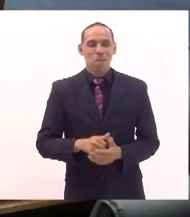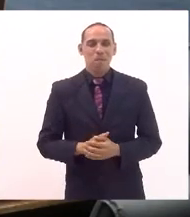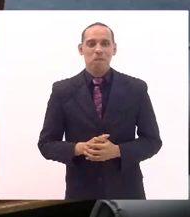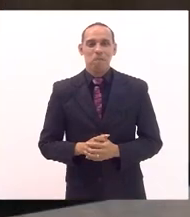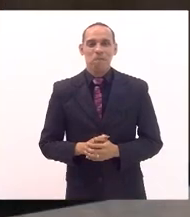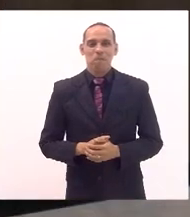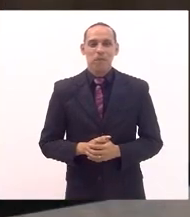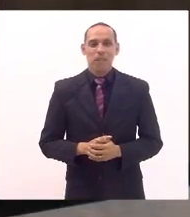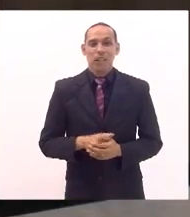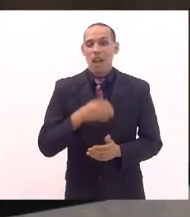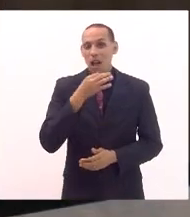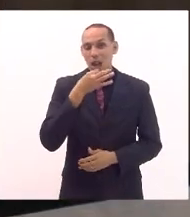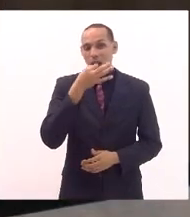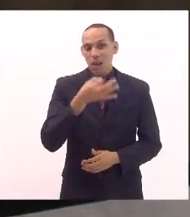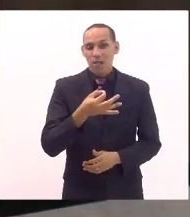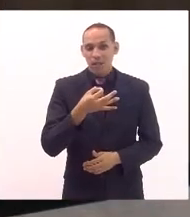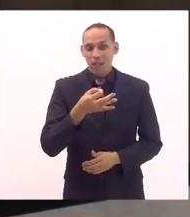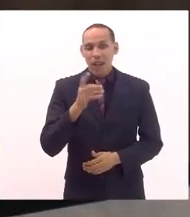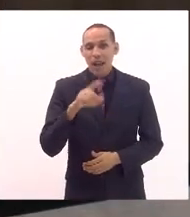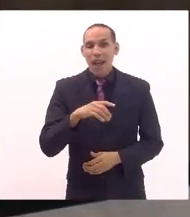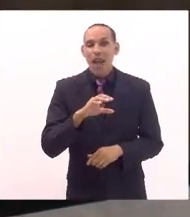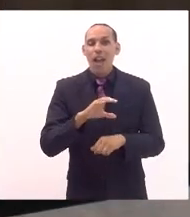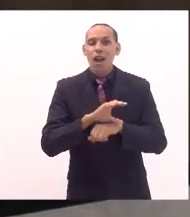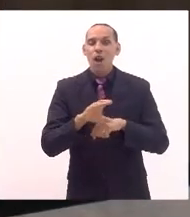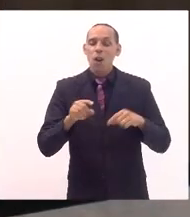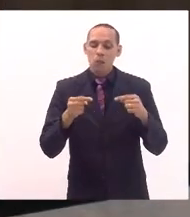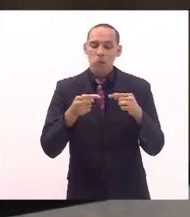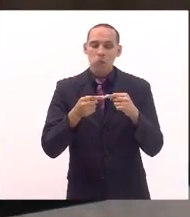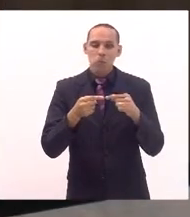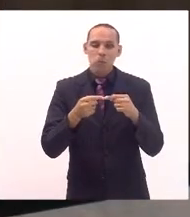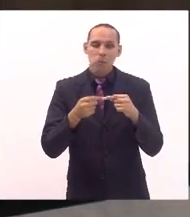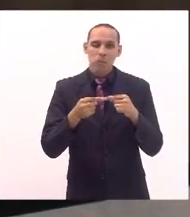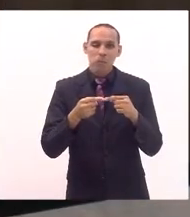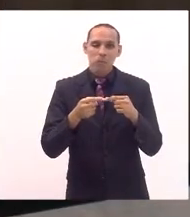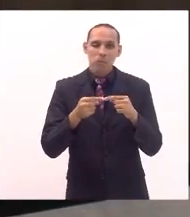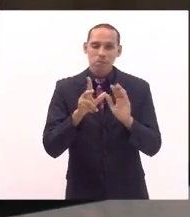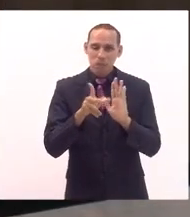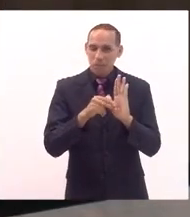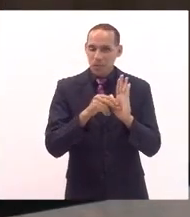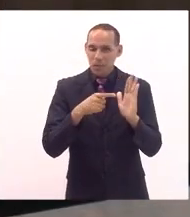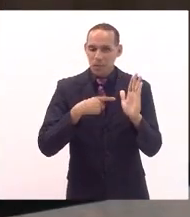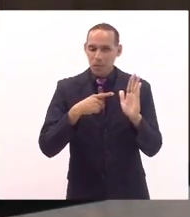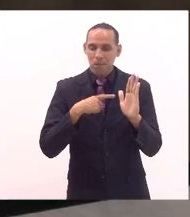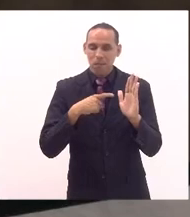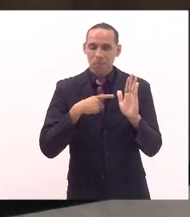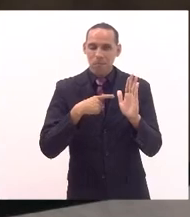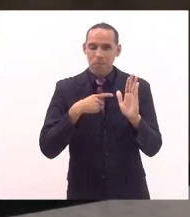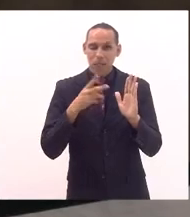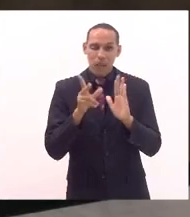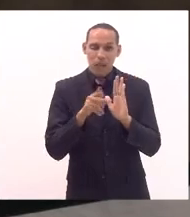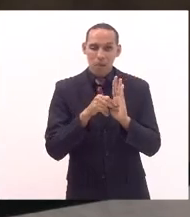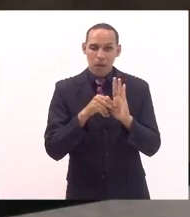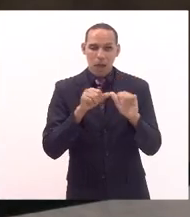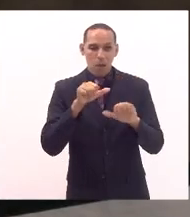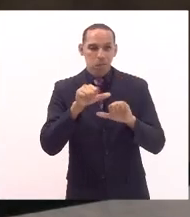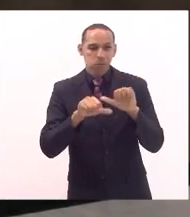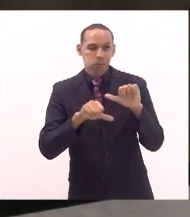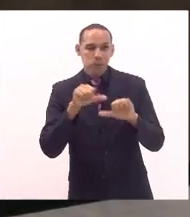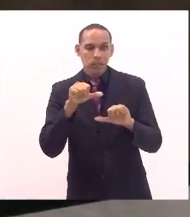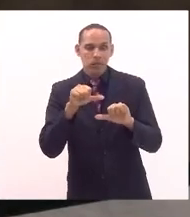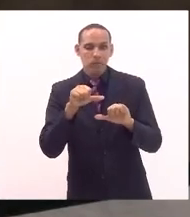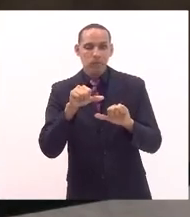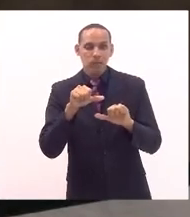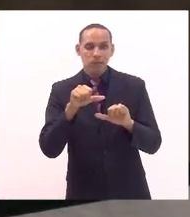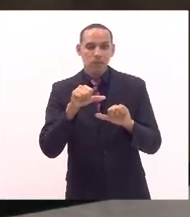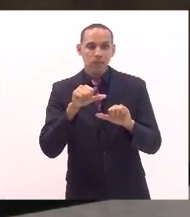o parecer é pela constitucionalidade com emendas emenda modificativa